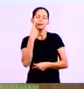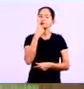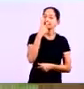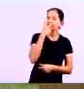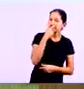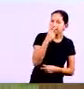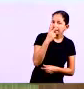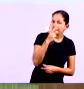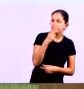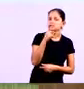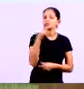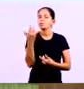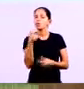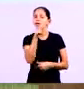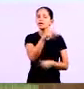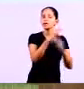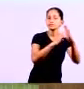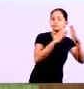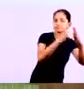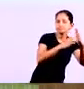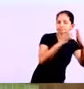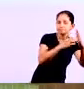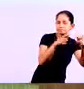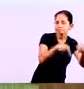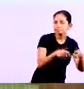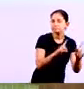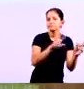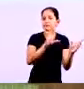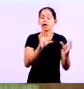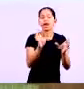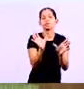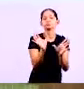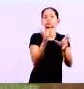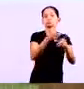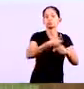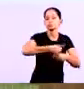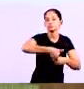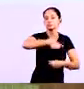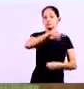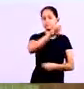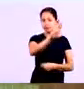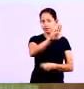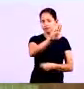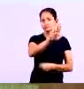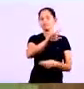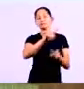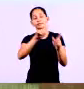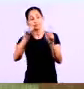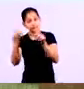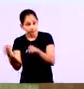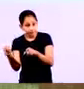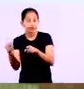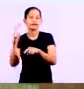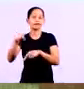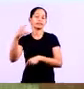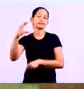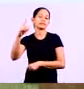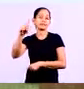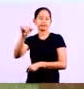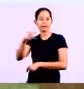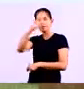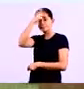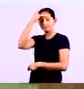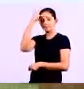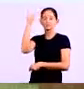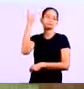mais? Pessoa física ou pessoa jurídica? A pessoa jurídica é quem recolhe mais. No fundo, todos nós pagamos junto. Quando você compra